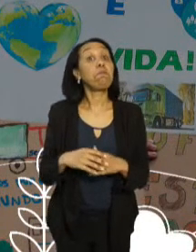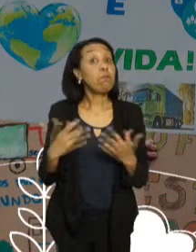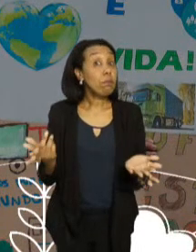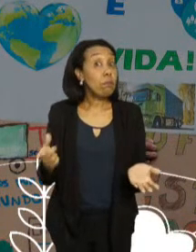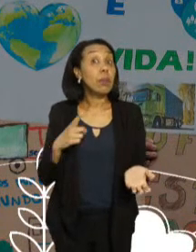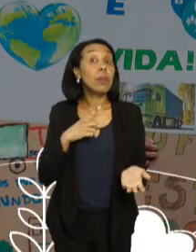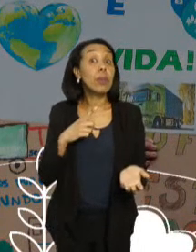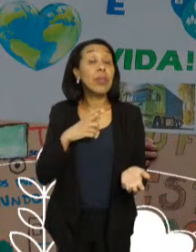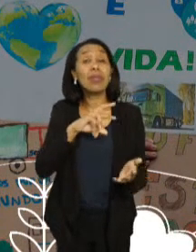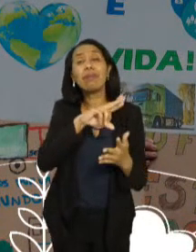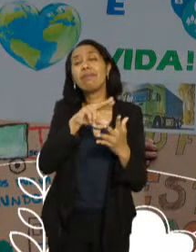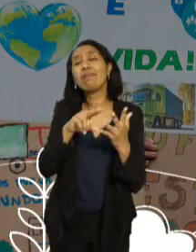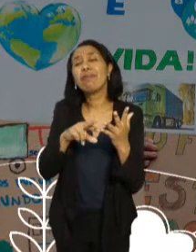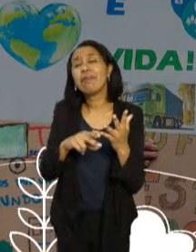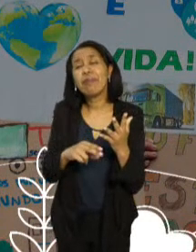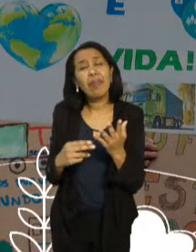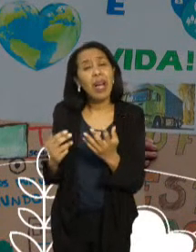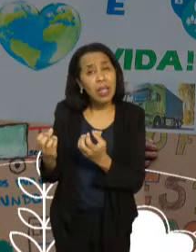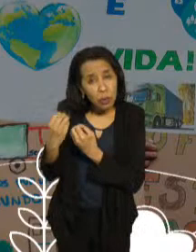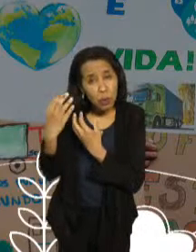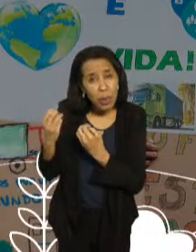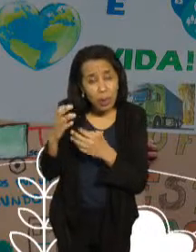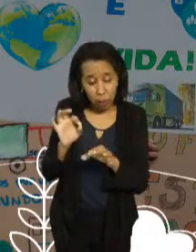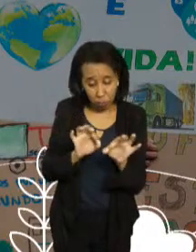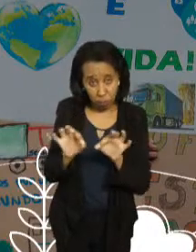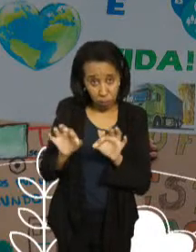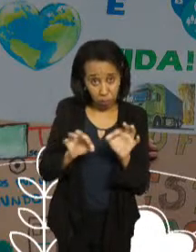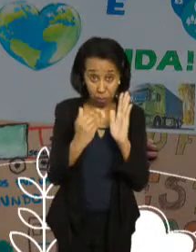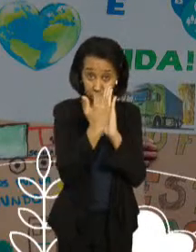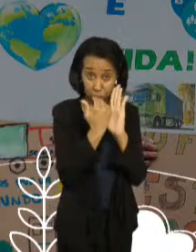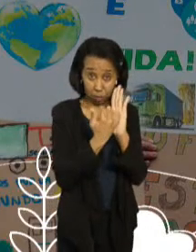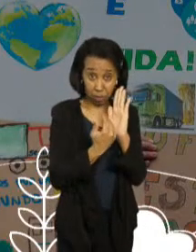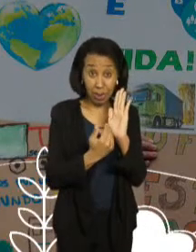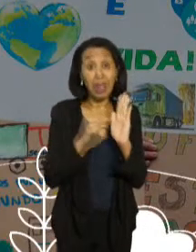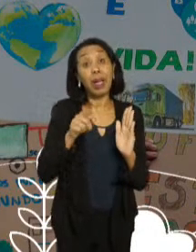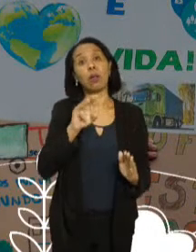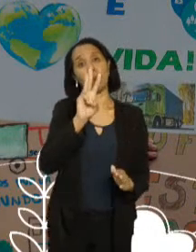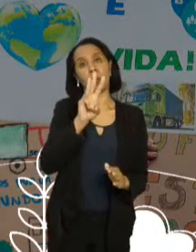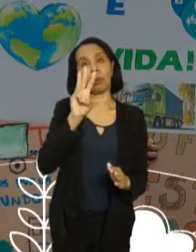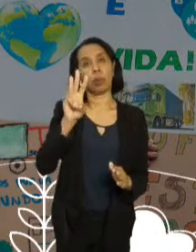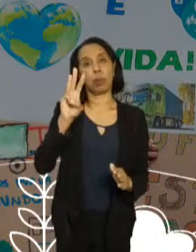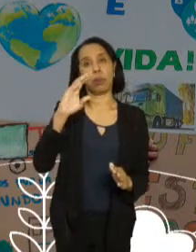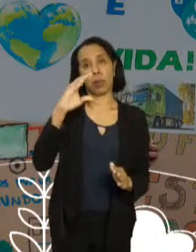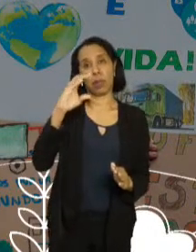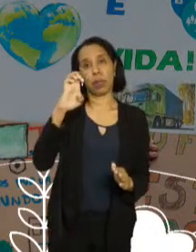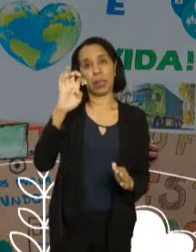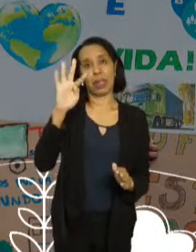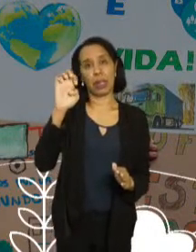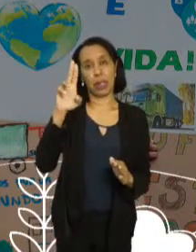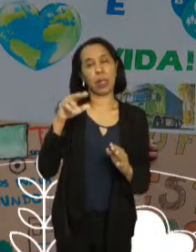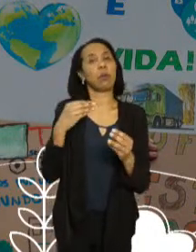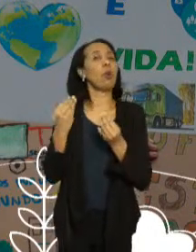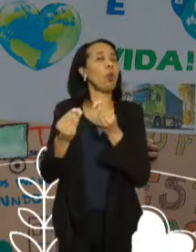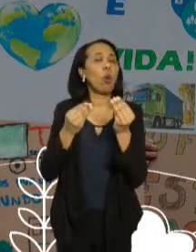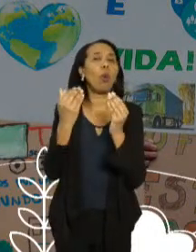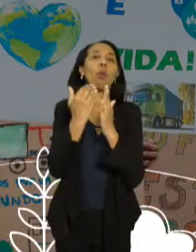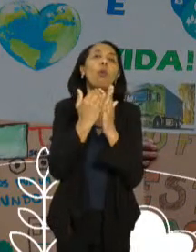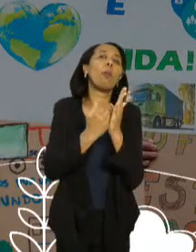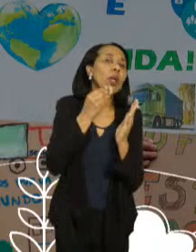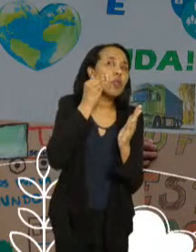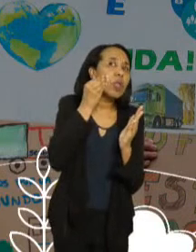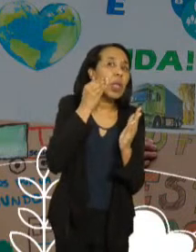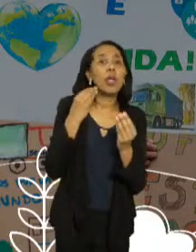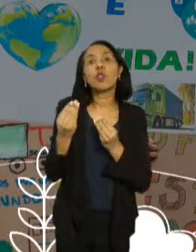Nós deixamos todas as orientações para vocês no site da CETESB, então, como elaborar o estudo de viabilidade, o plano de teste